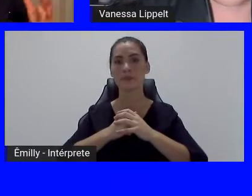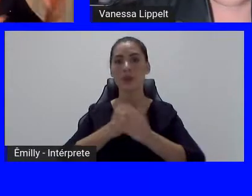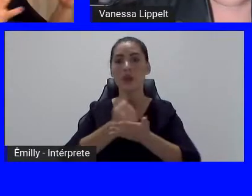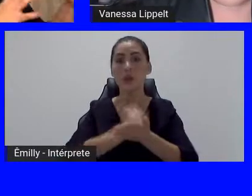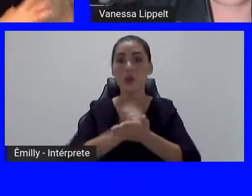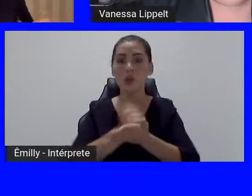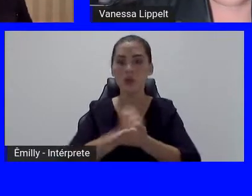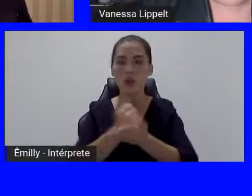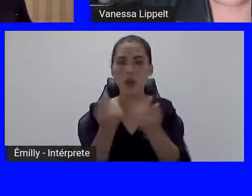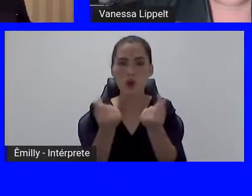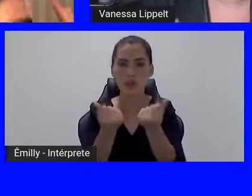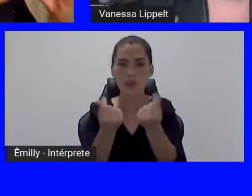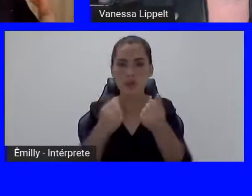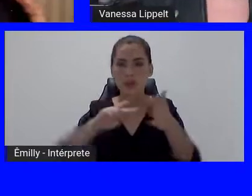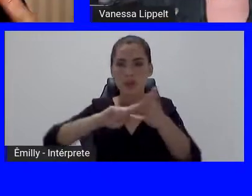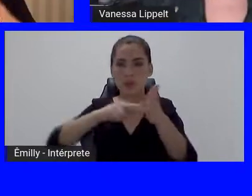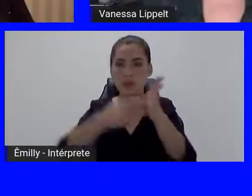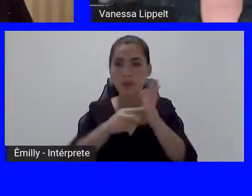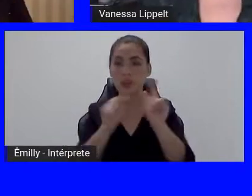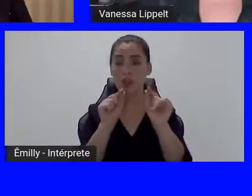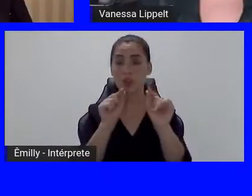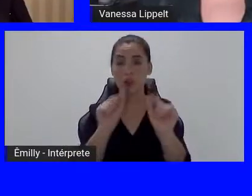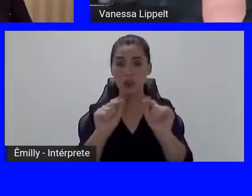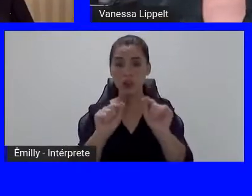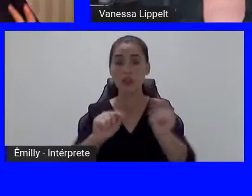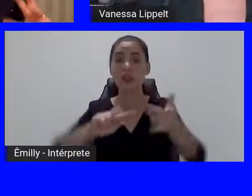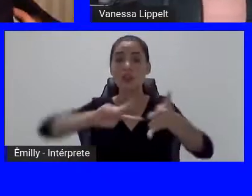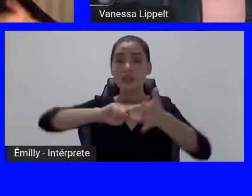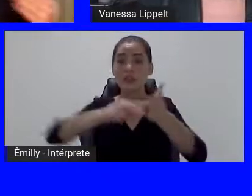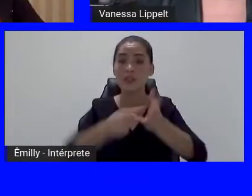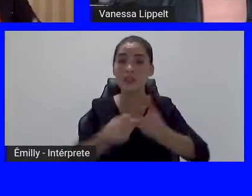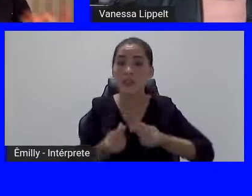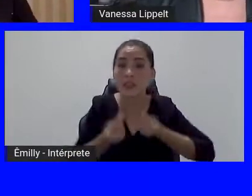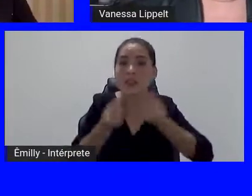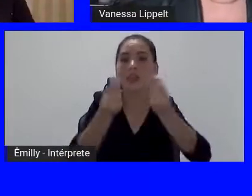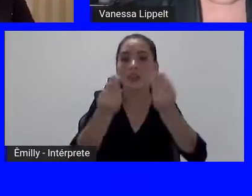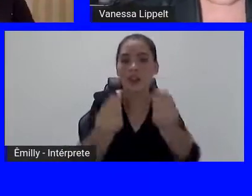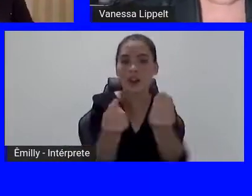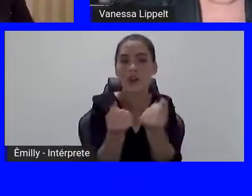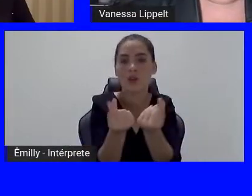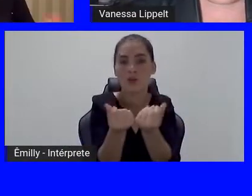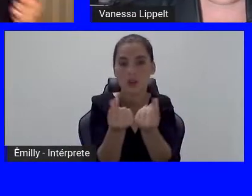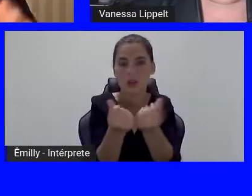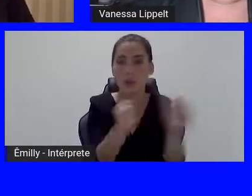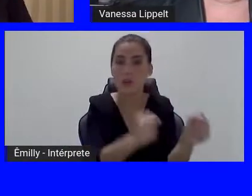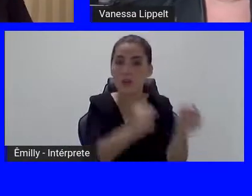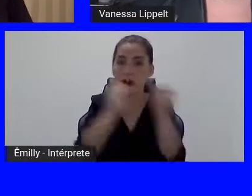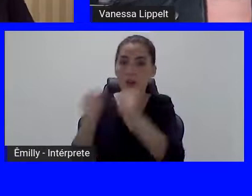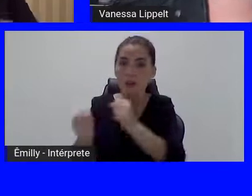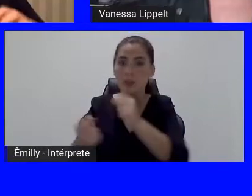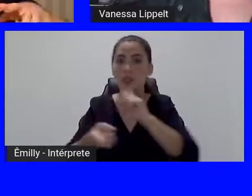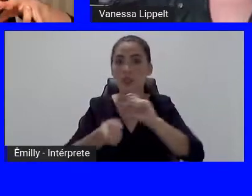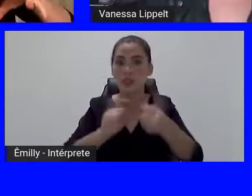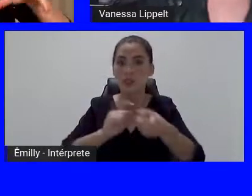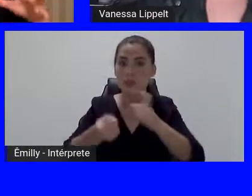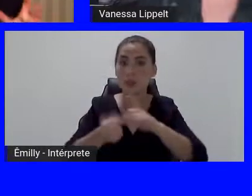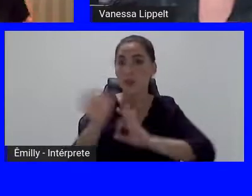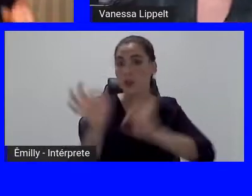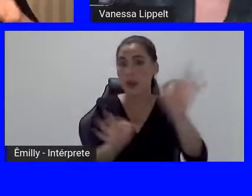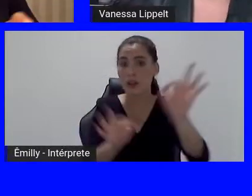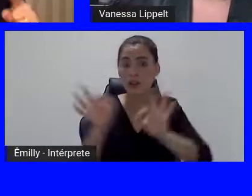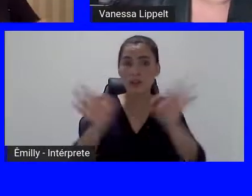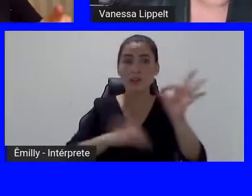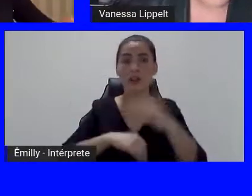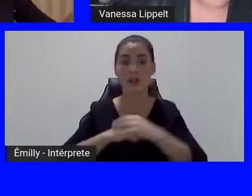trilhões do orçamento, onde metade vai para a dívida, mas 1,9 trilhão ele é para as despesas discricionárias ou carimbadas, ele